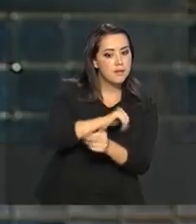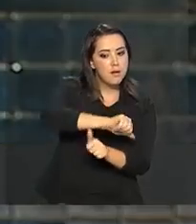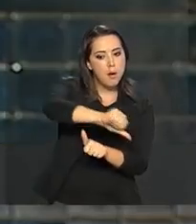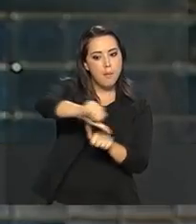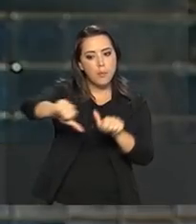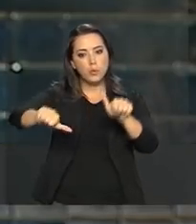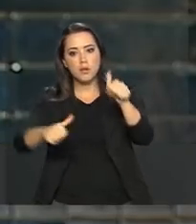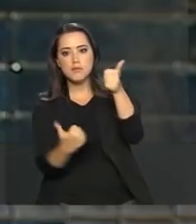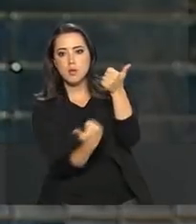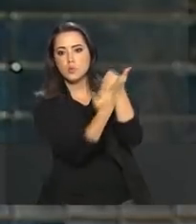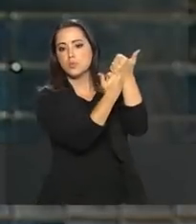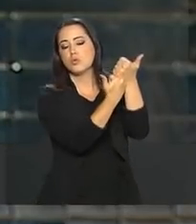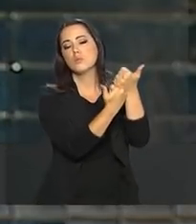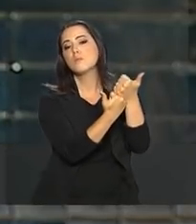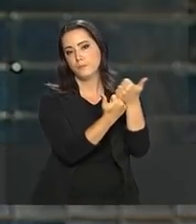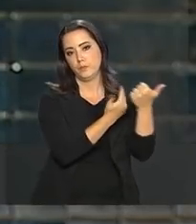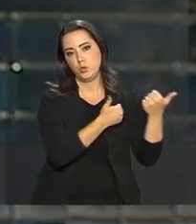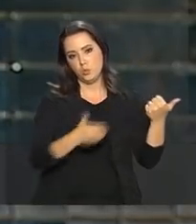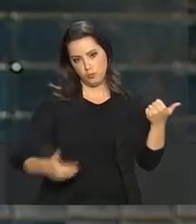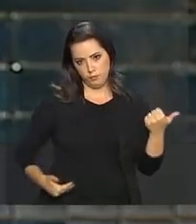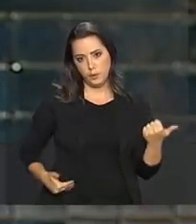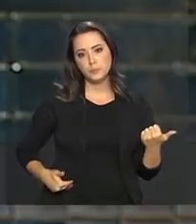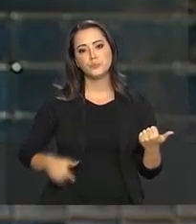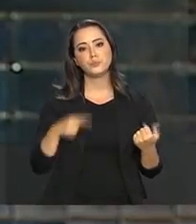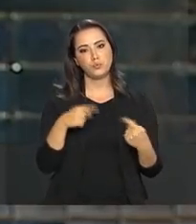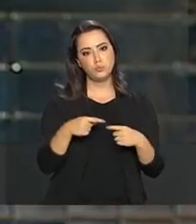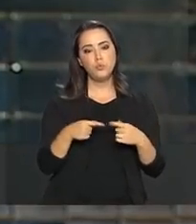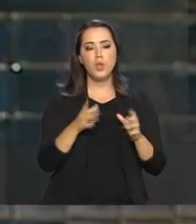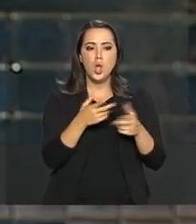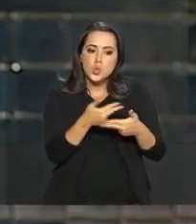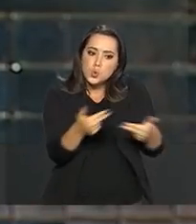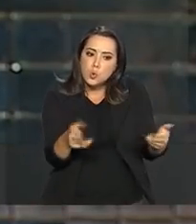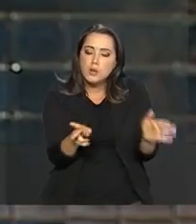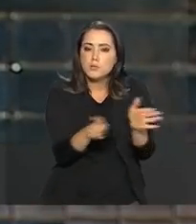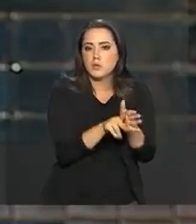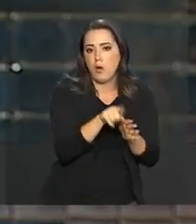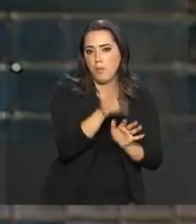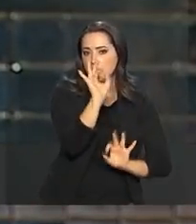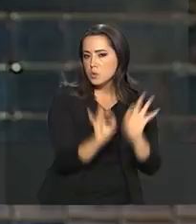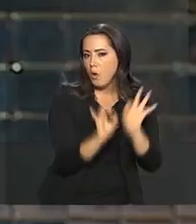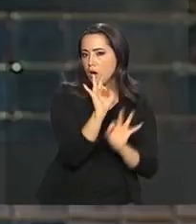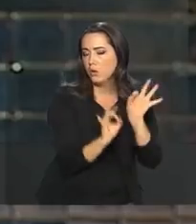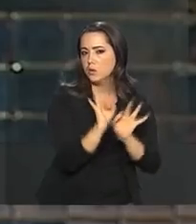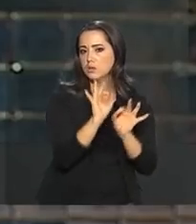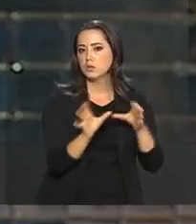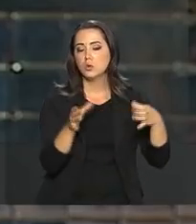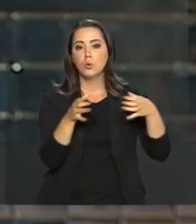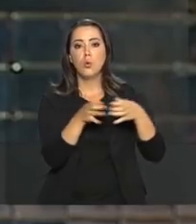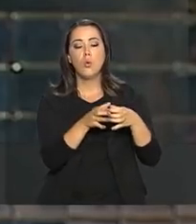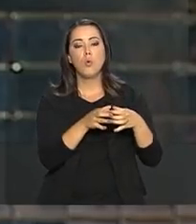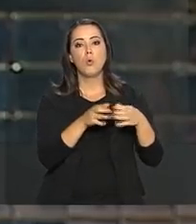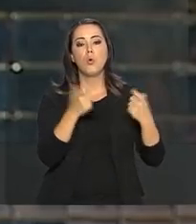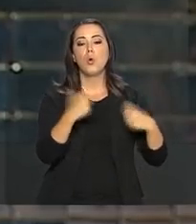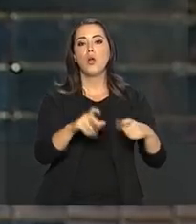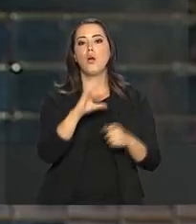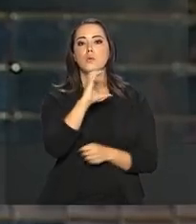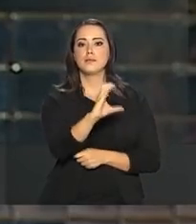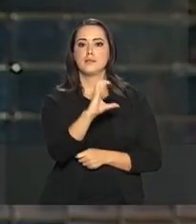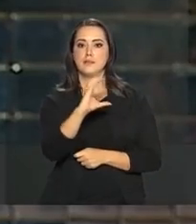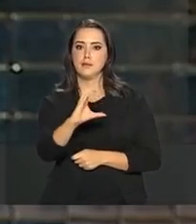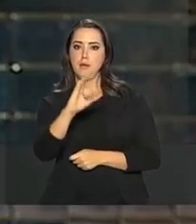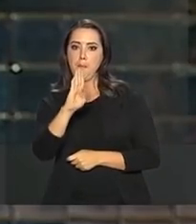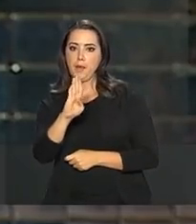e na transição sob o foco físico evidentemente nós organizamos o centro cultural do banco do brasil